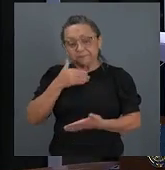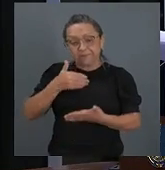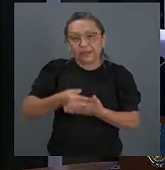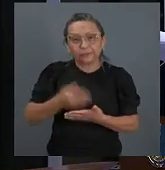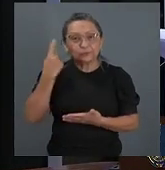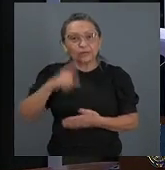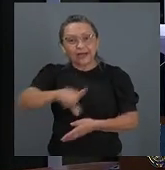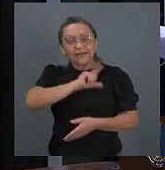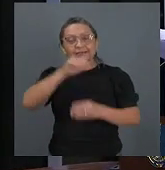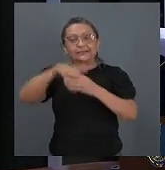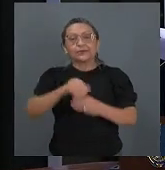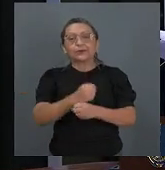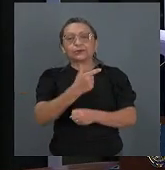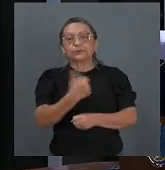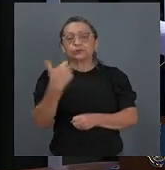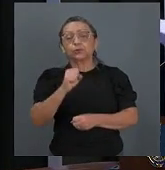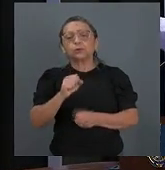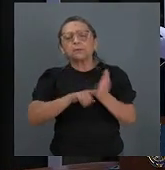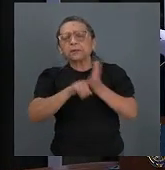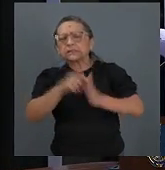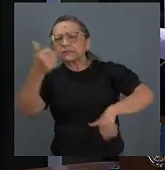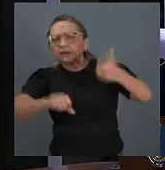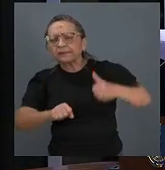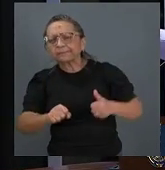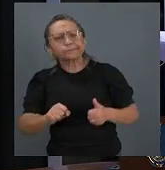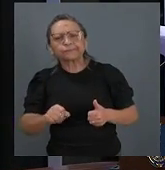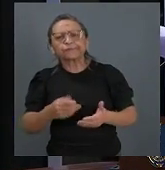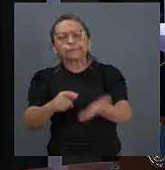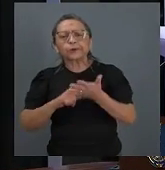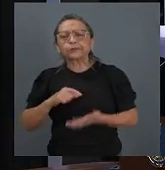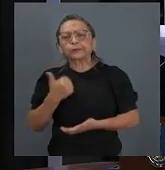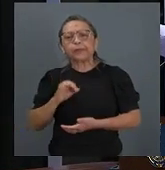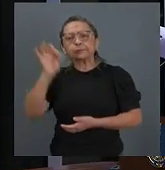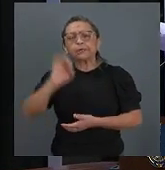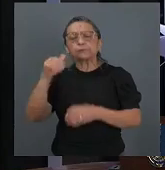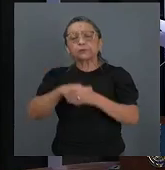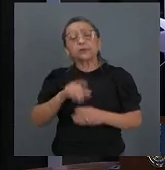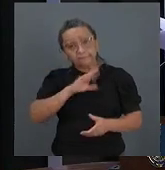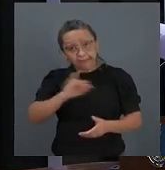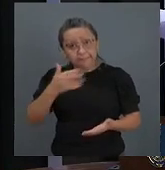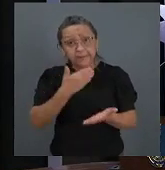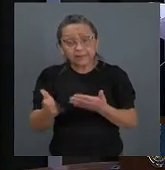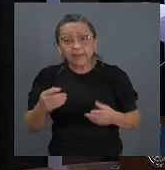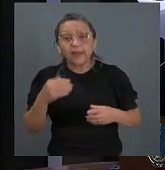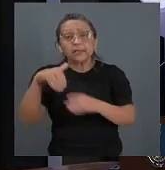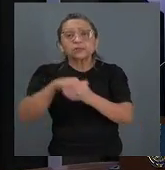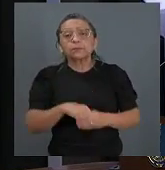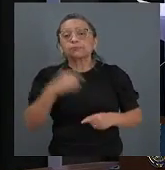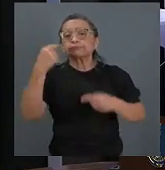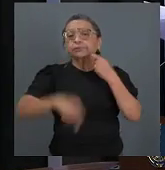de 2018, as pesquisas apontavam que eu tinha 10% da intenção de voto e perderia as eleições para um adversário que teria